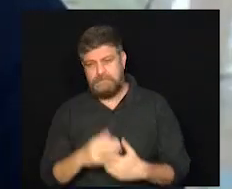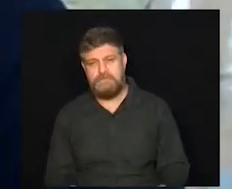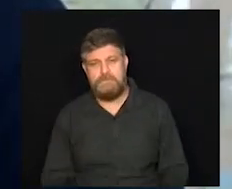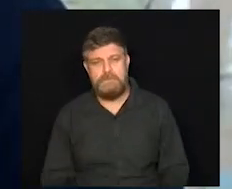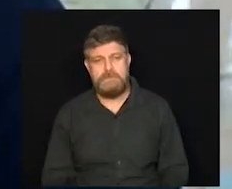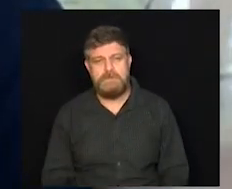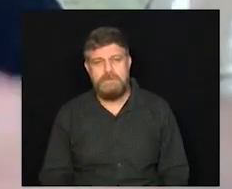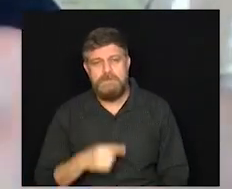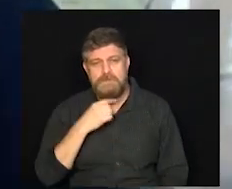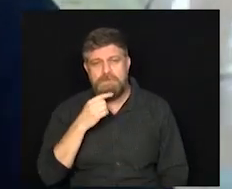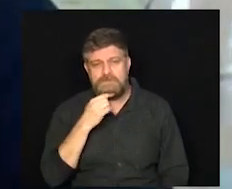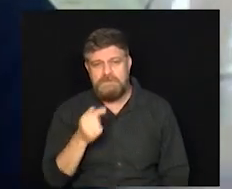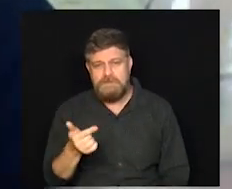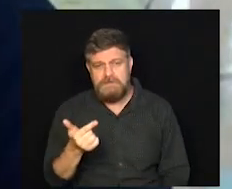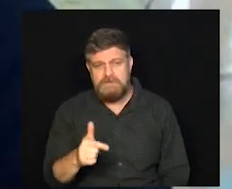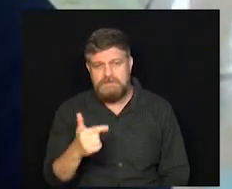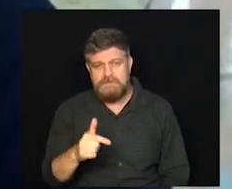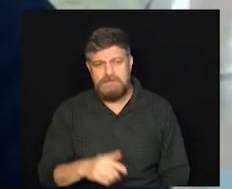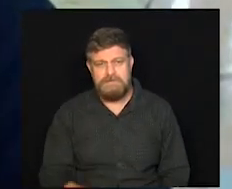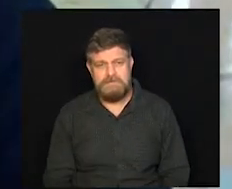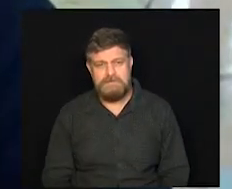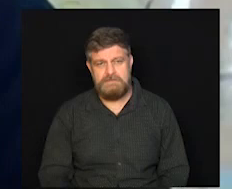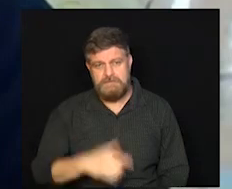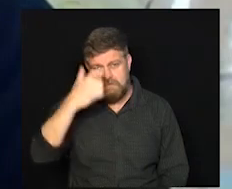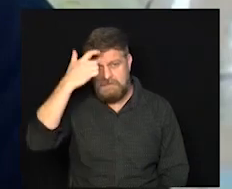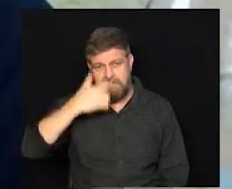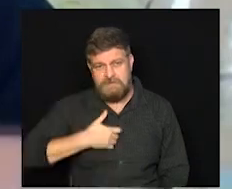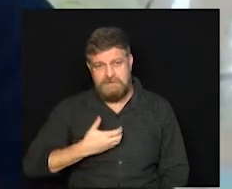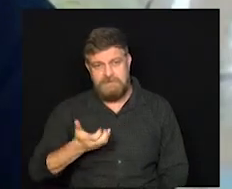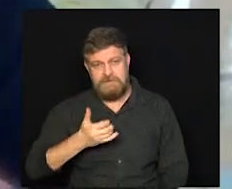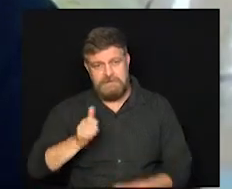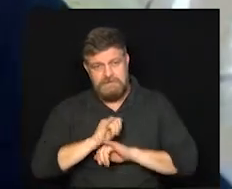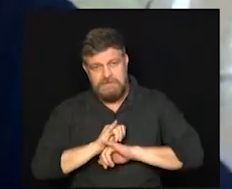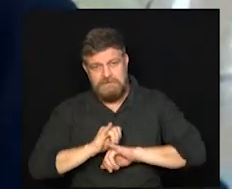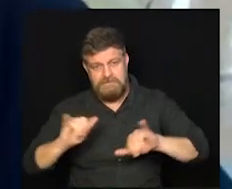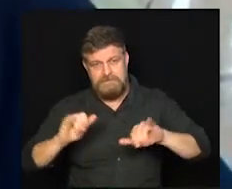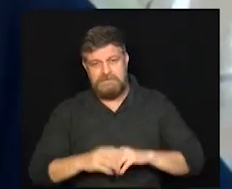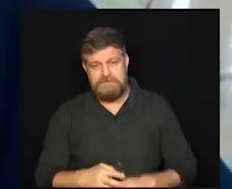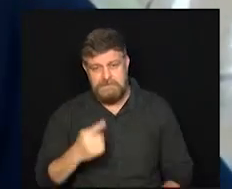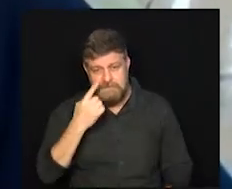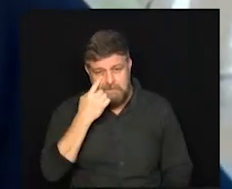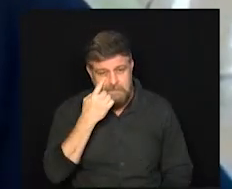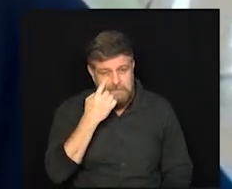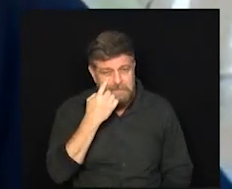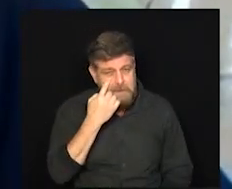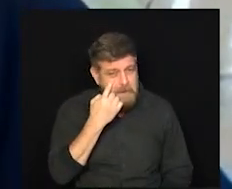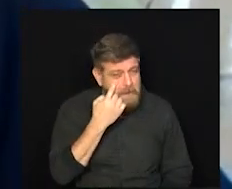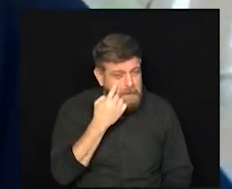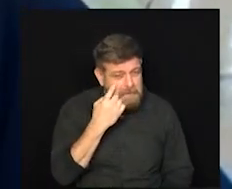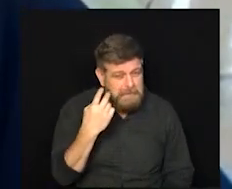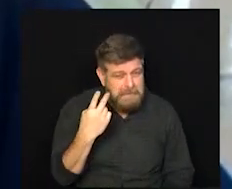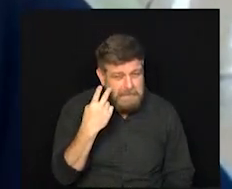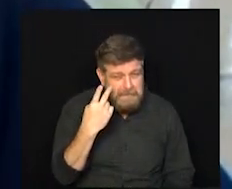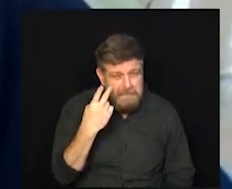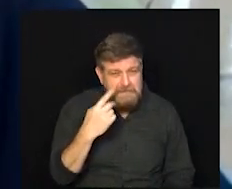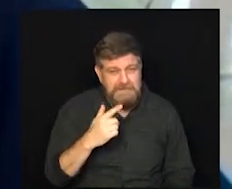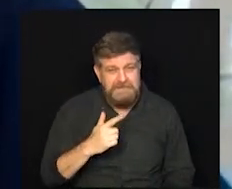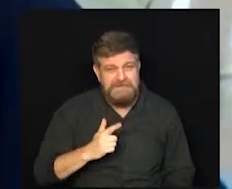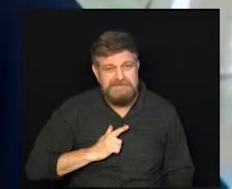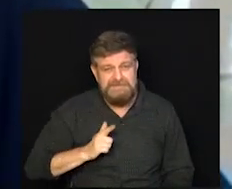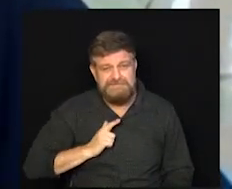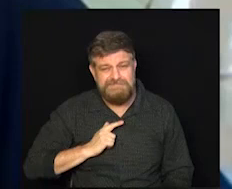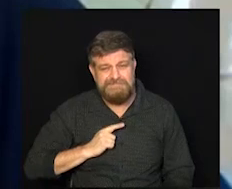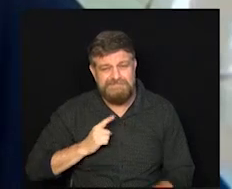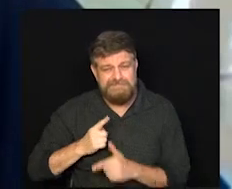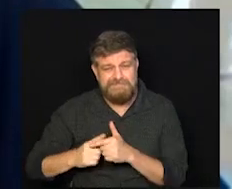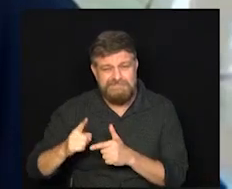haja dúvida aqui, Cecílio, já quero dizer que o meu olho aqui está com uma lesão,